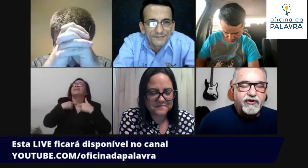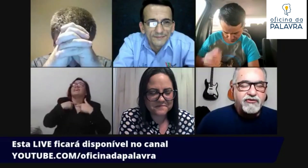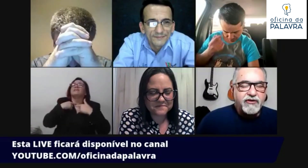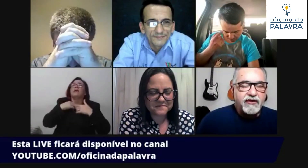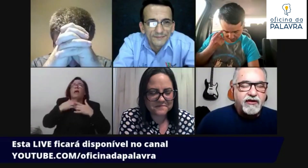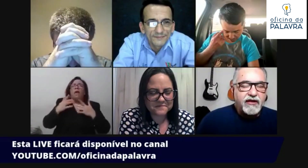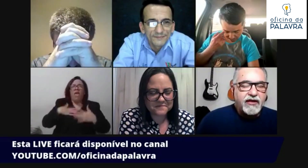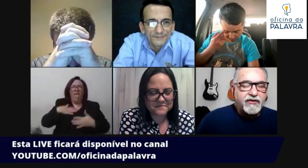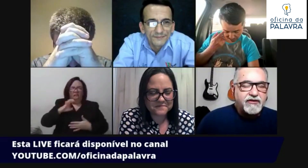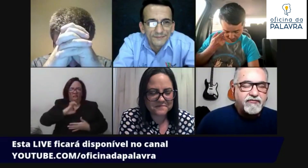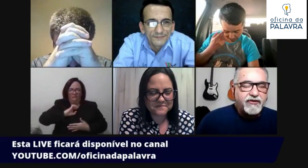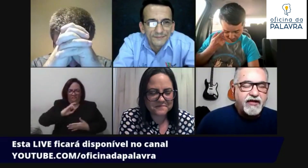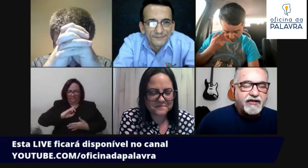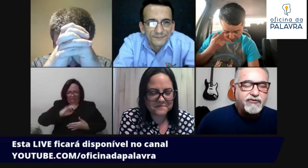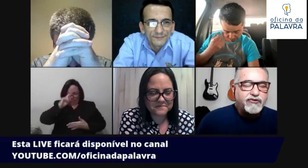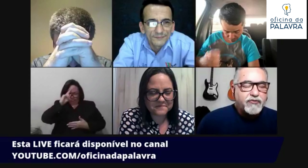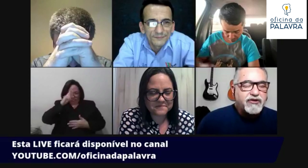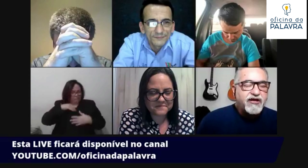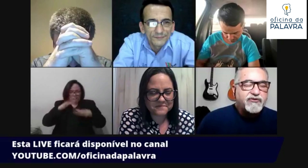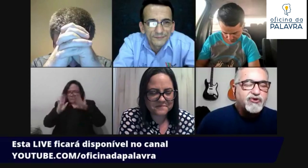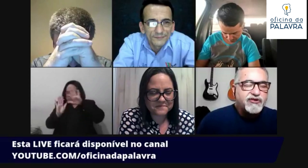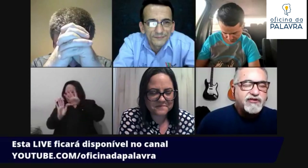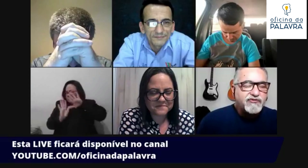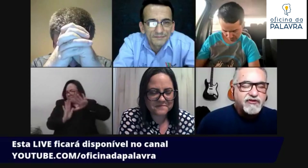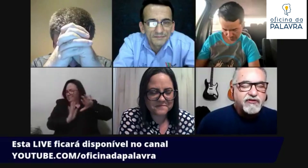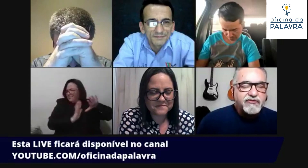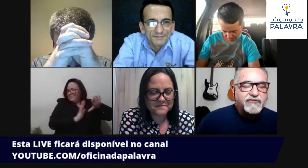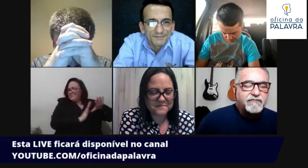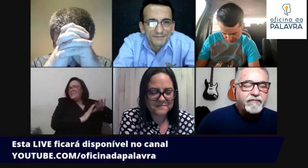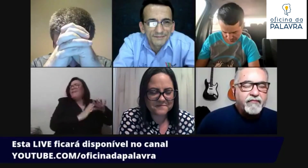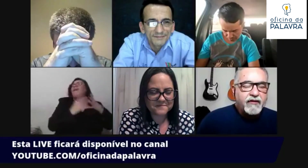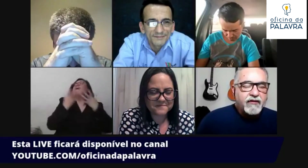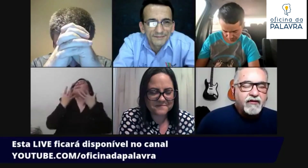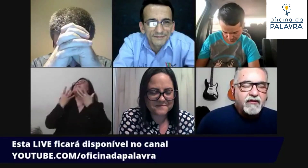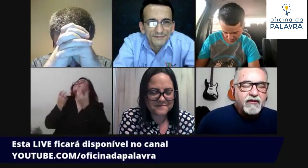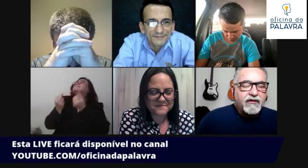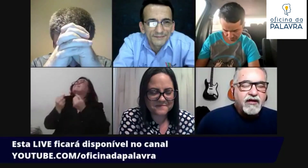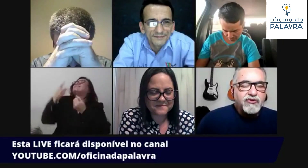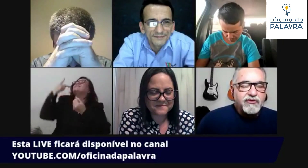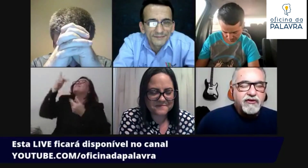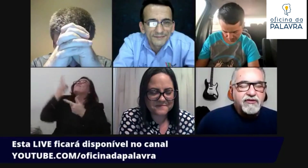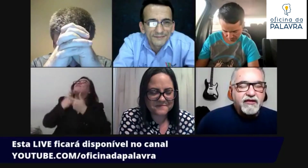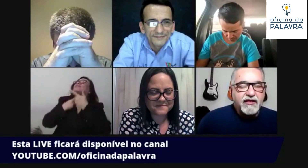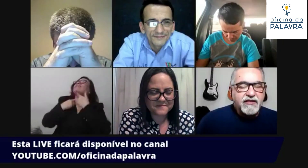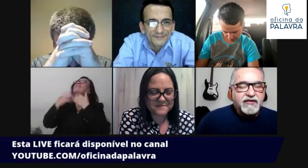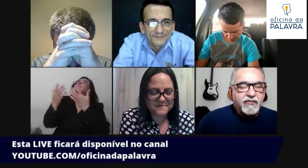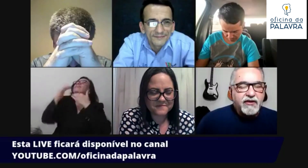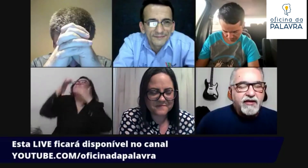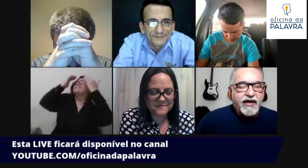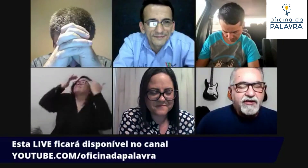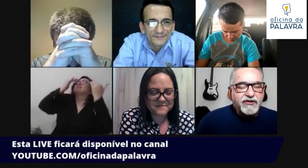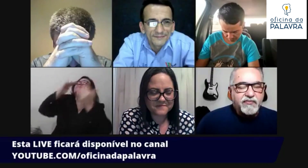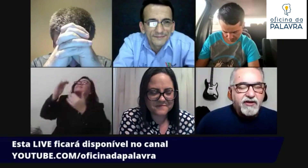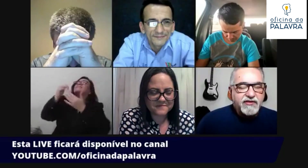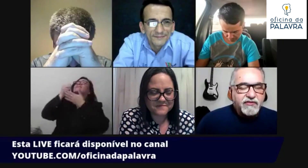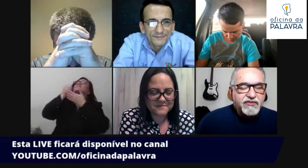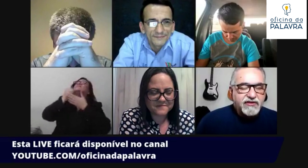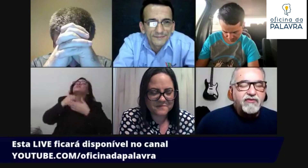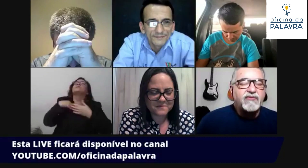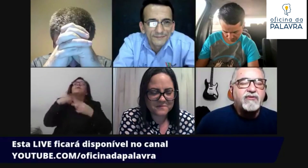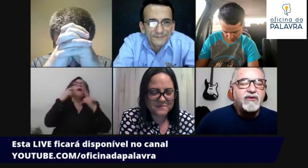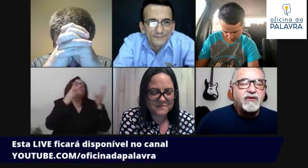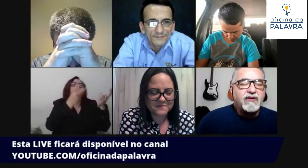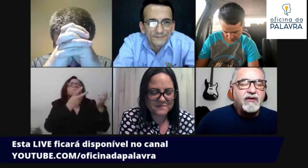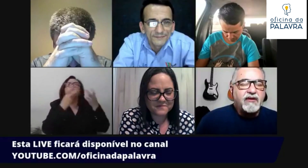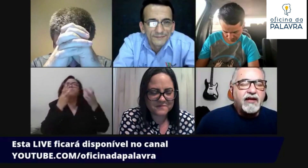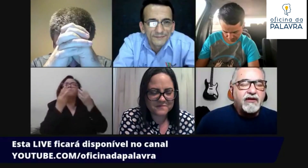eu, o nosso querer, a nossa vontade dos projetos que são seus. E ajuda-nos a ter sensibilidade e